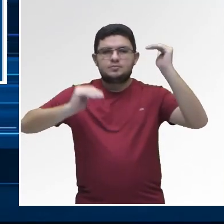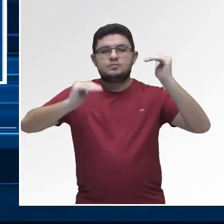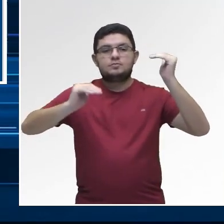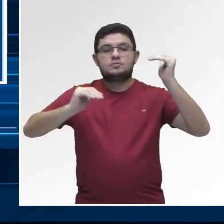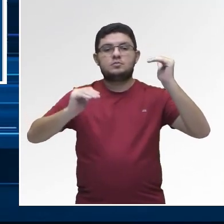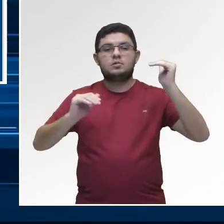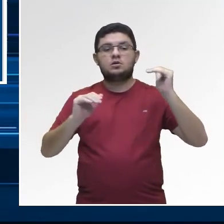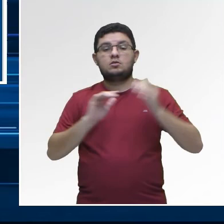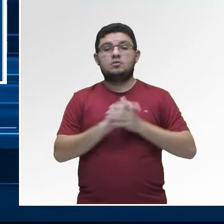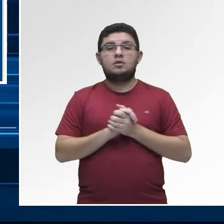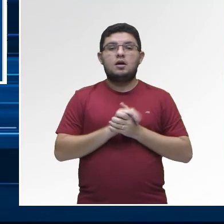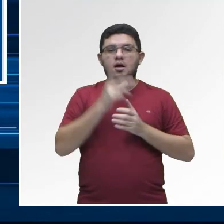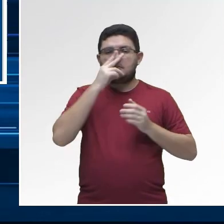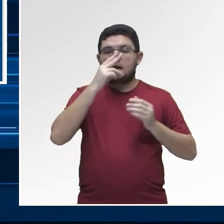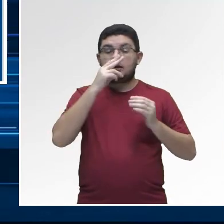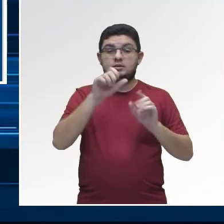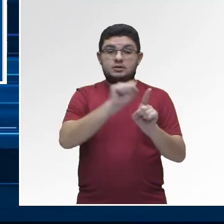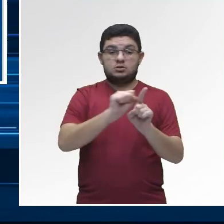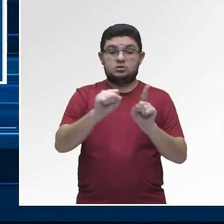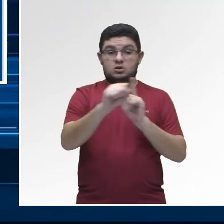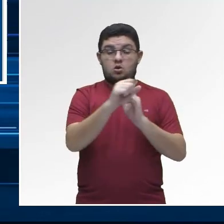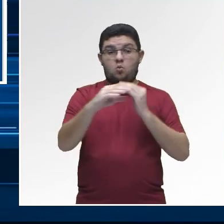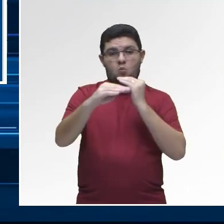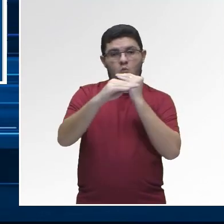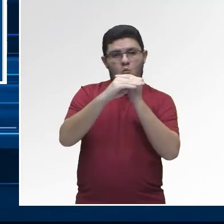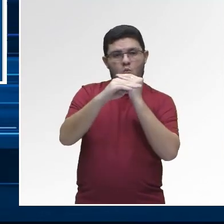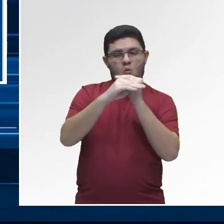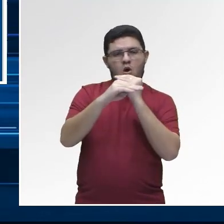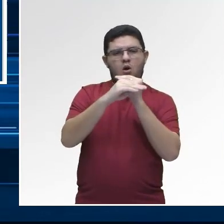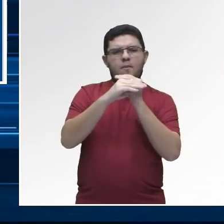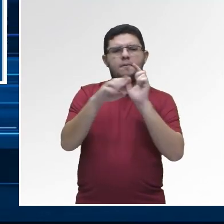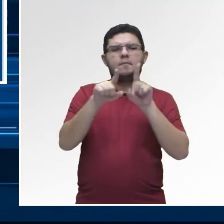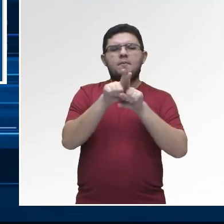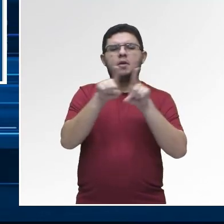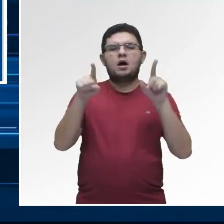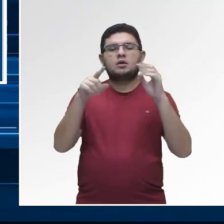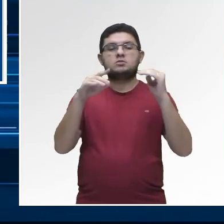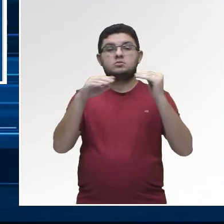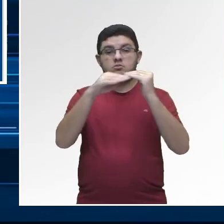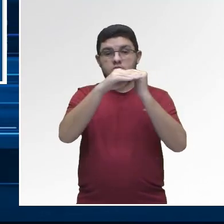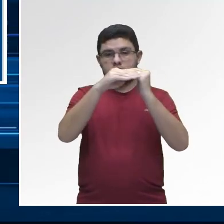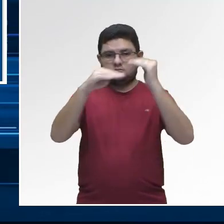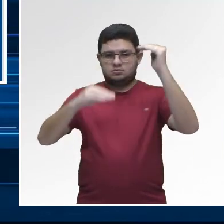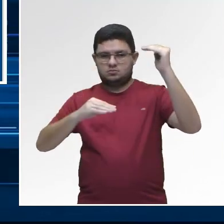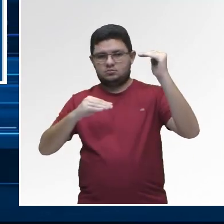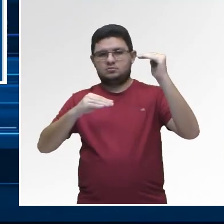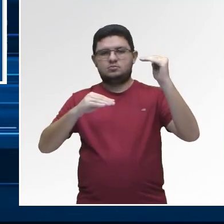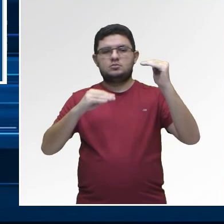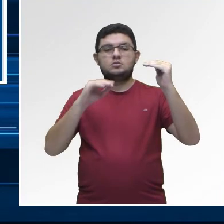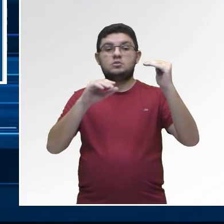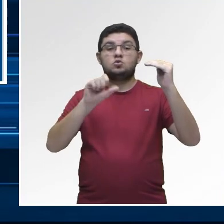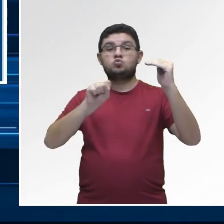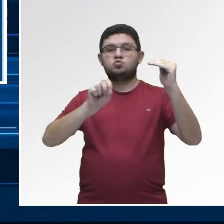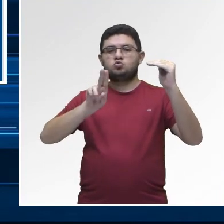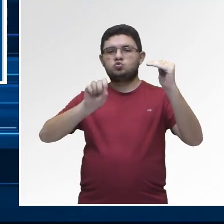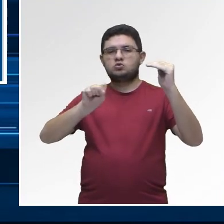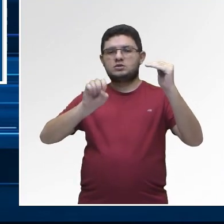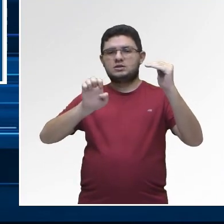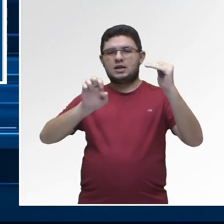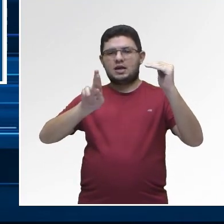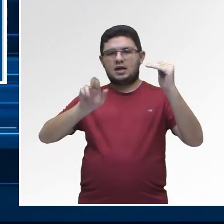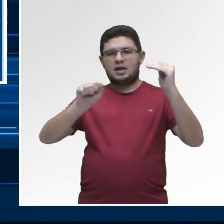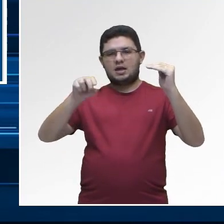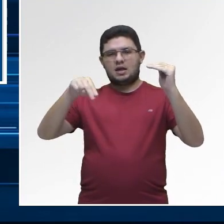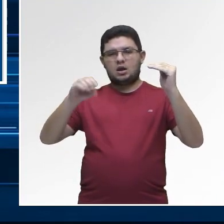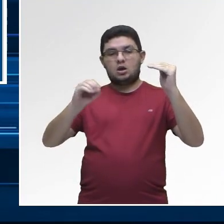ponto de vista social, né? Eram do mesmo estamento, da mesma camada social. O sucerano era o nobre que